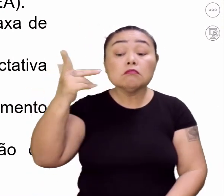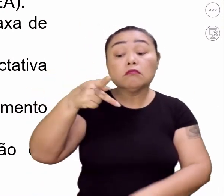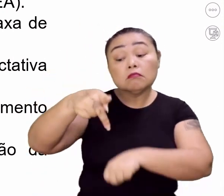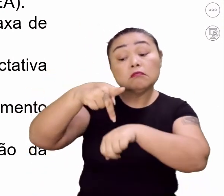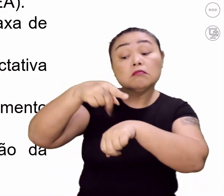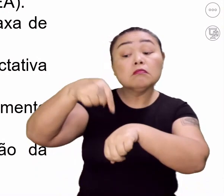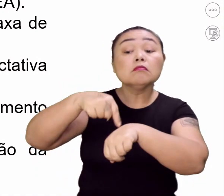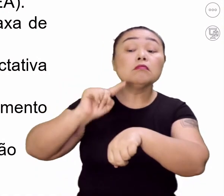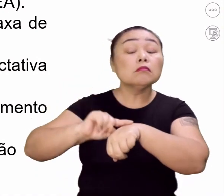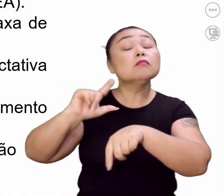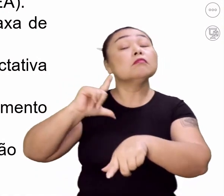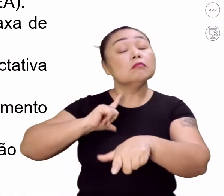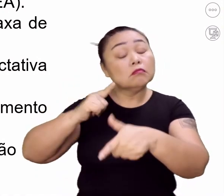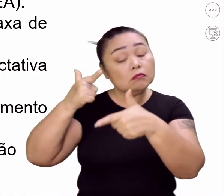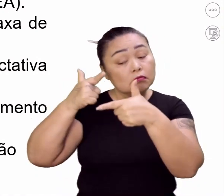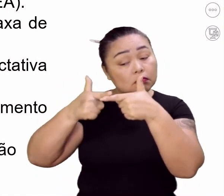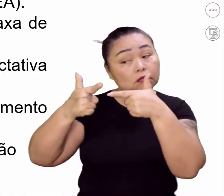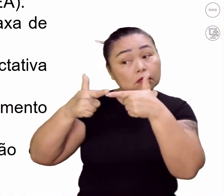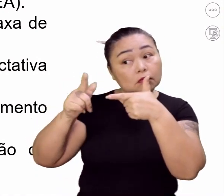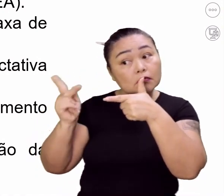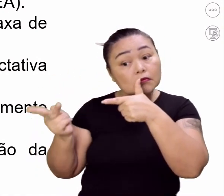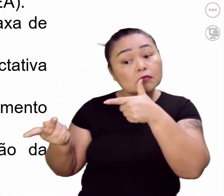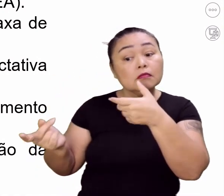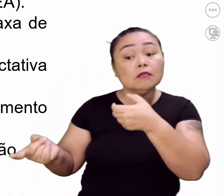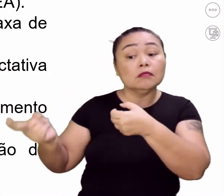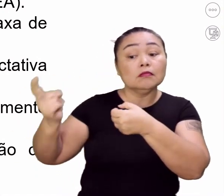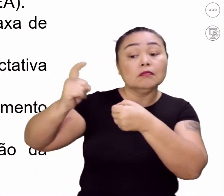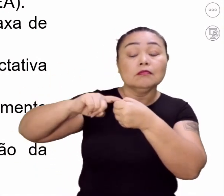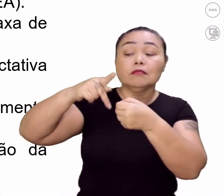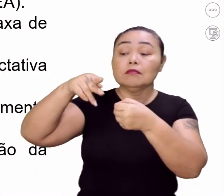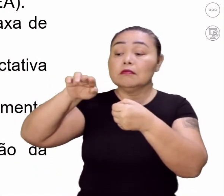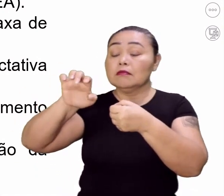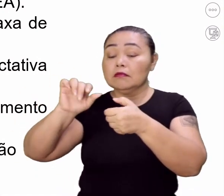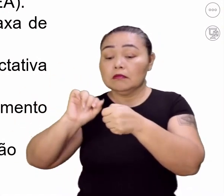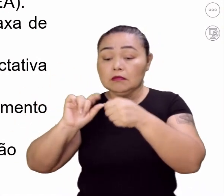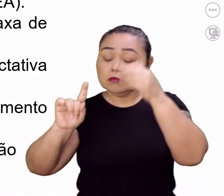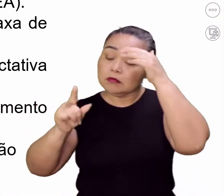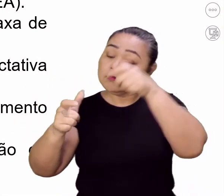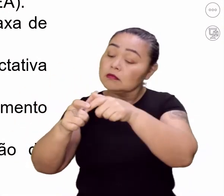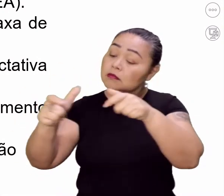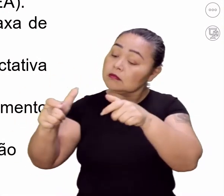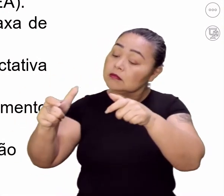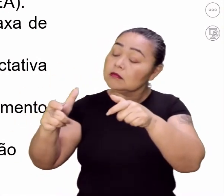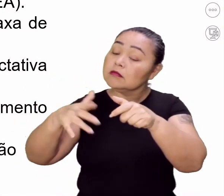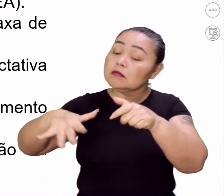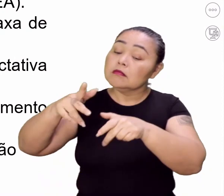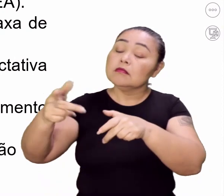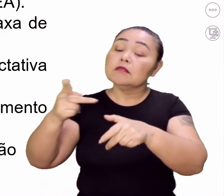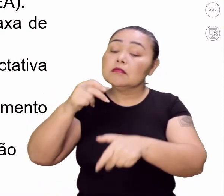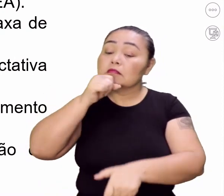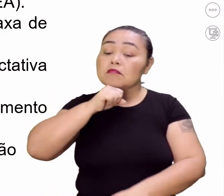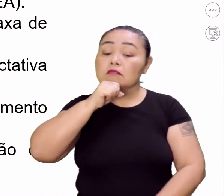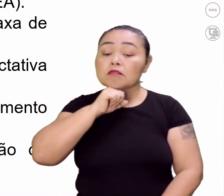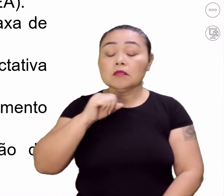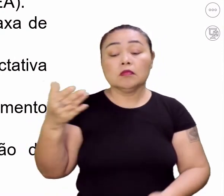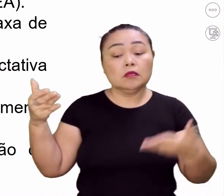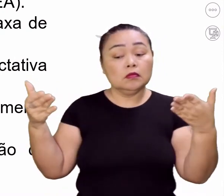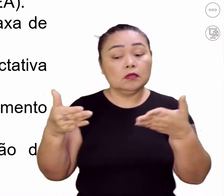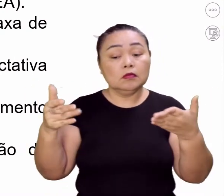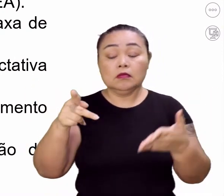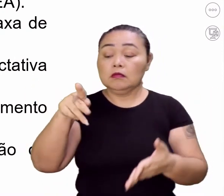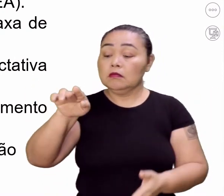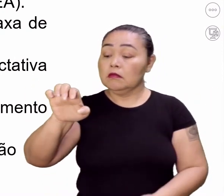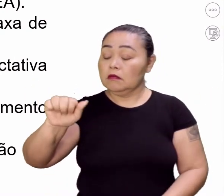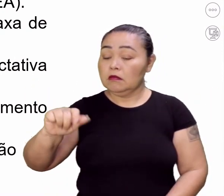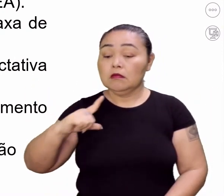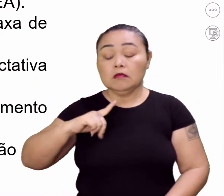vai ter dificuldade para repor sua PEA, porque a maior parte da população vai ser o quê? População idosa. E hoje a PEA, em